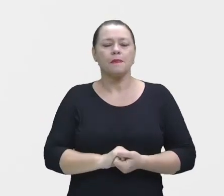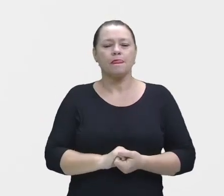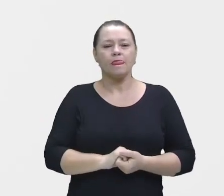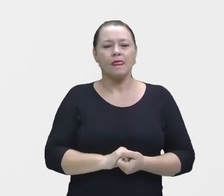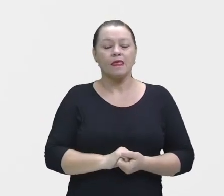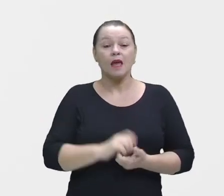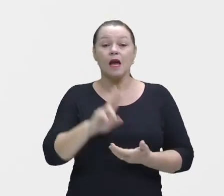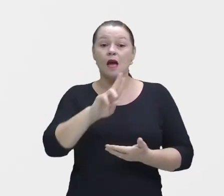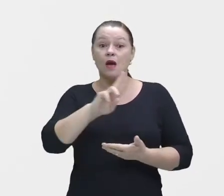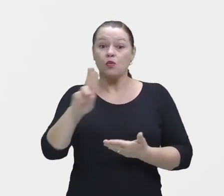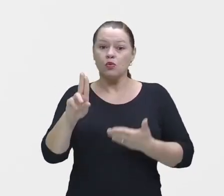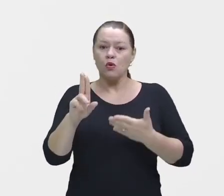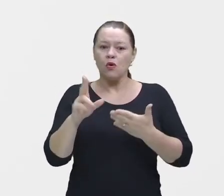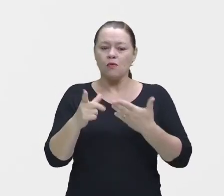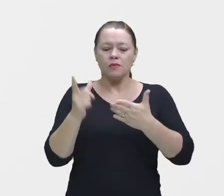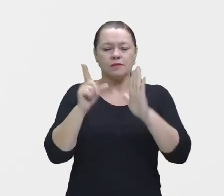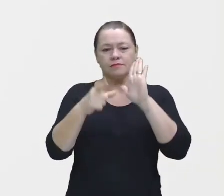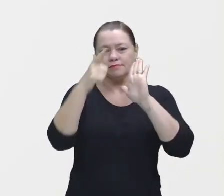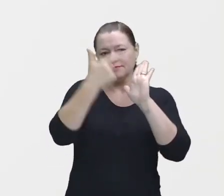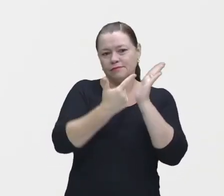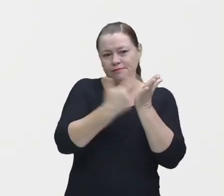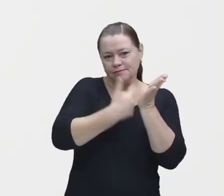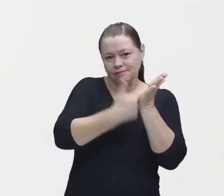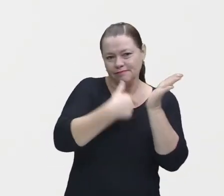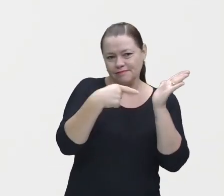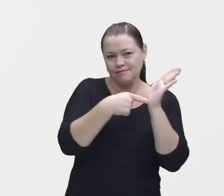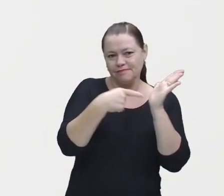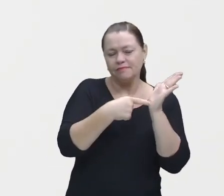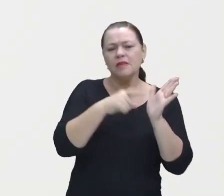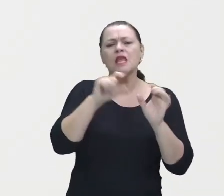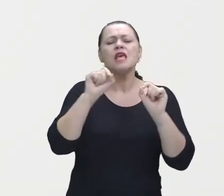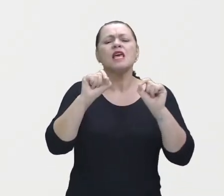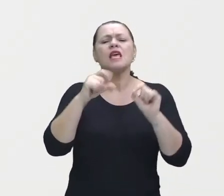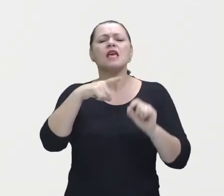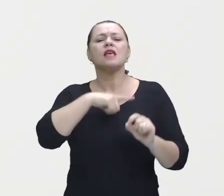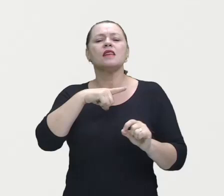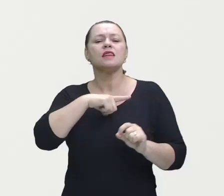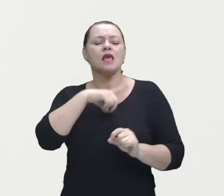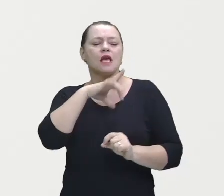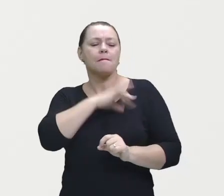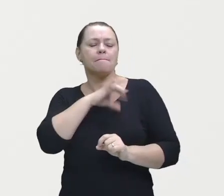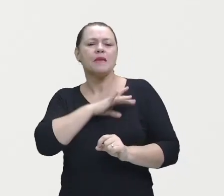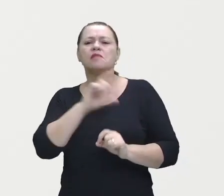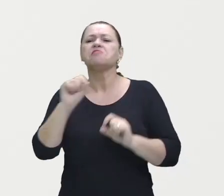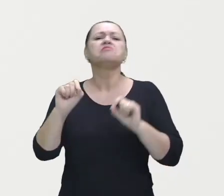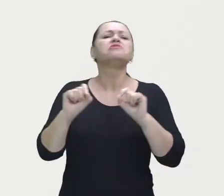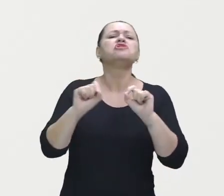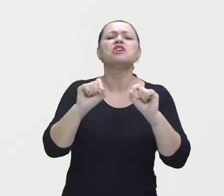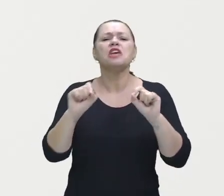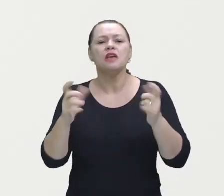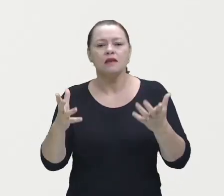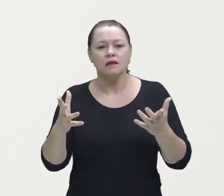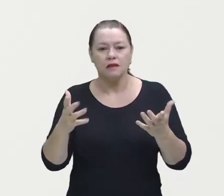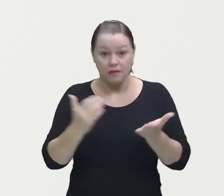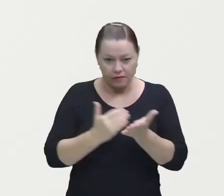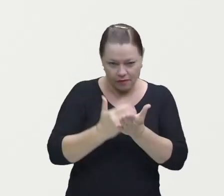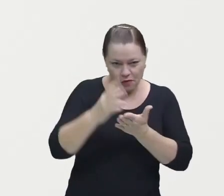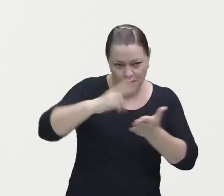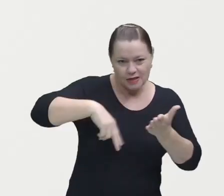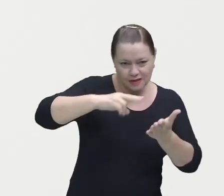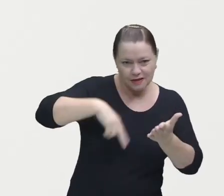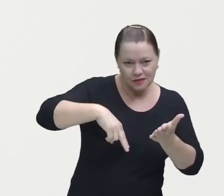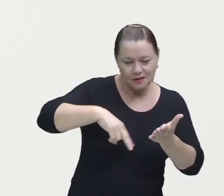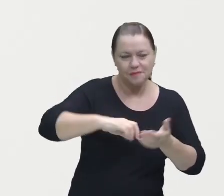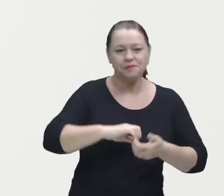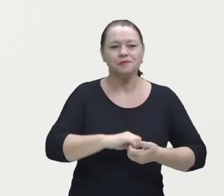O nome do nosso livro é Quem tem medo de quê? Vamos iniciar a leitura?